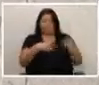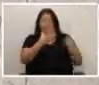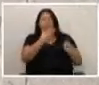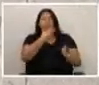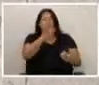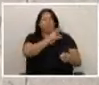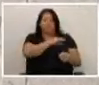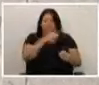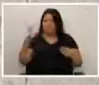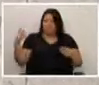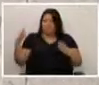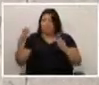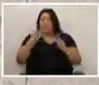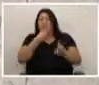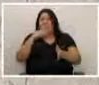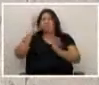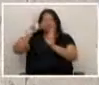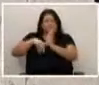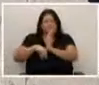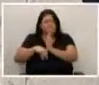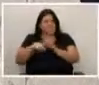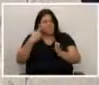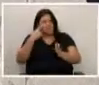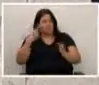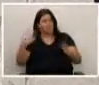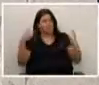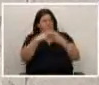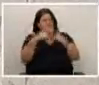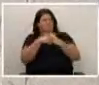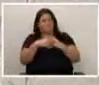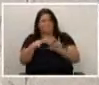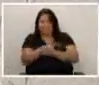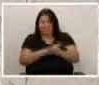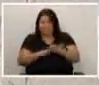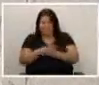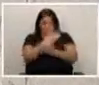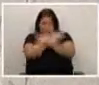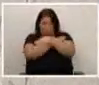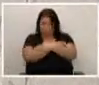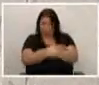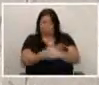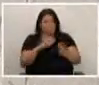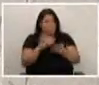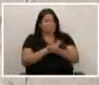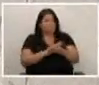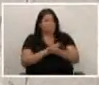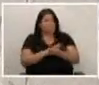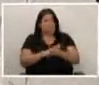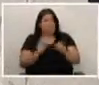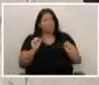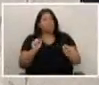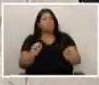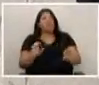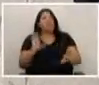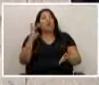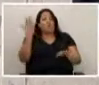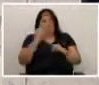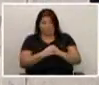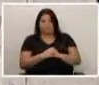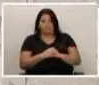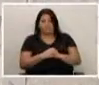Também não havia marcas de luta corporal entre as vítimas e o criminoso. Qual foi o quadro que nós nos deparamos